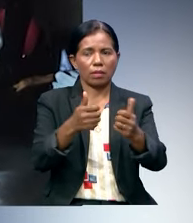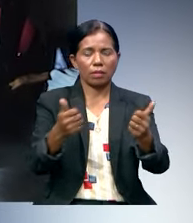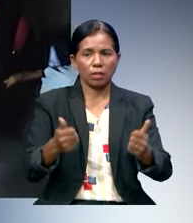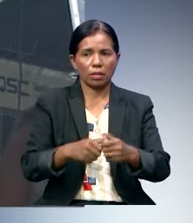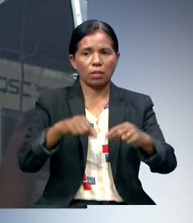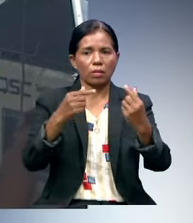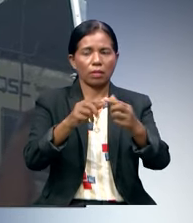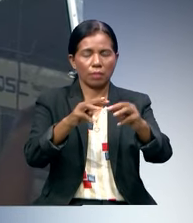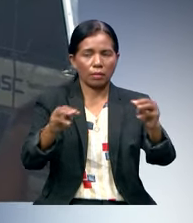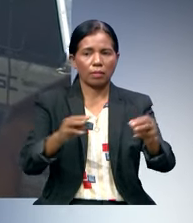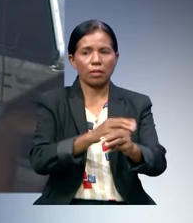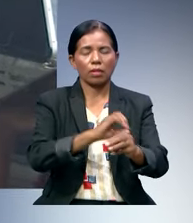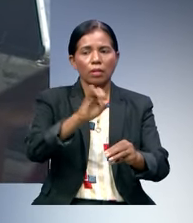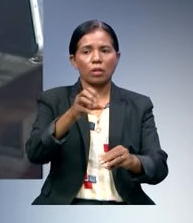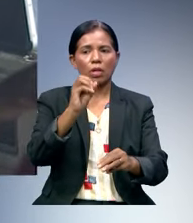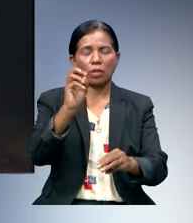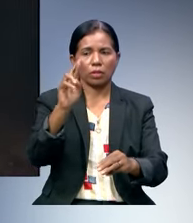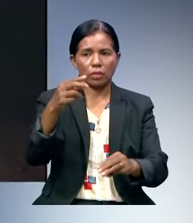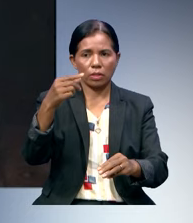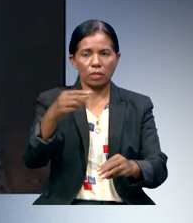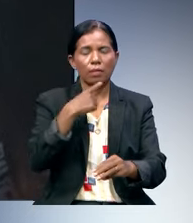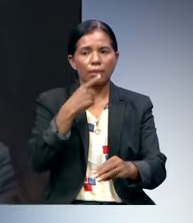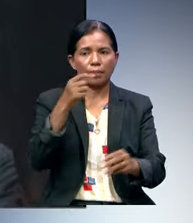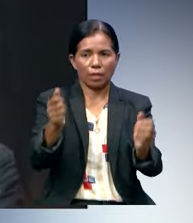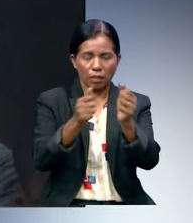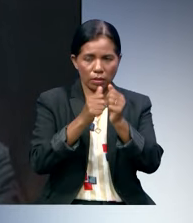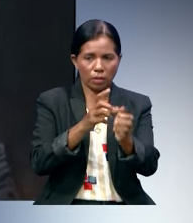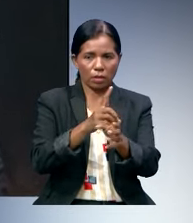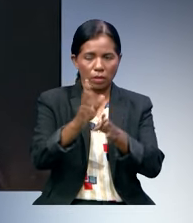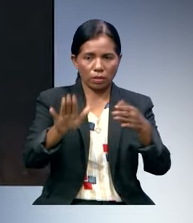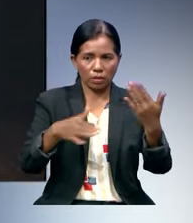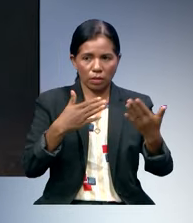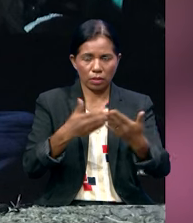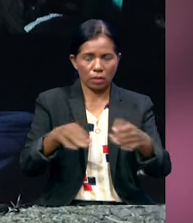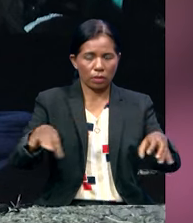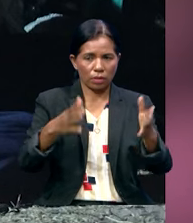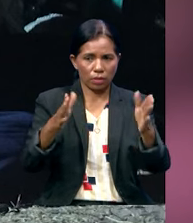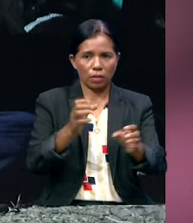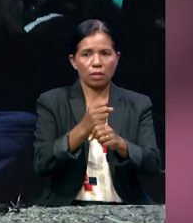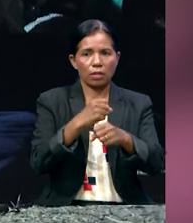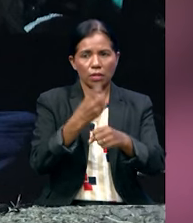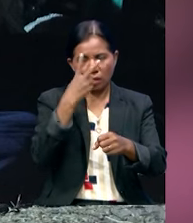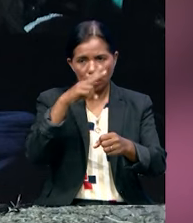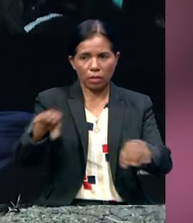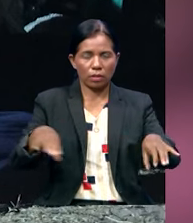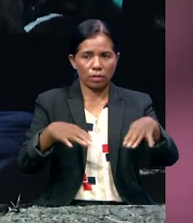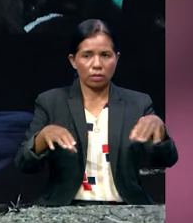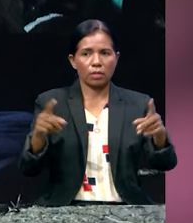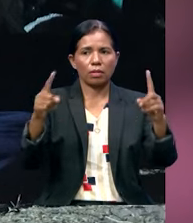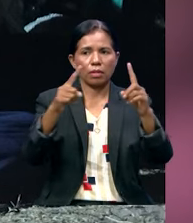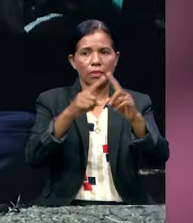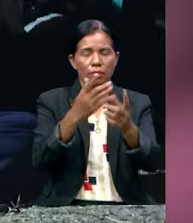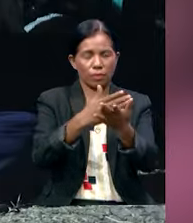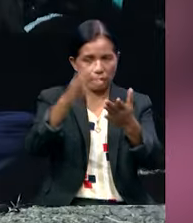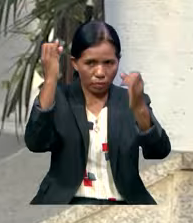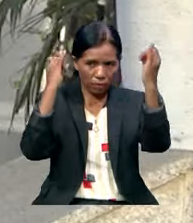Grupo Média Nacional, Jorge Manuel de Araújo Serrano, ramuto com o diretor Sira, no funcionário Sira, alau avaliação de serviço, no dissolução,